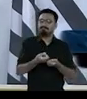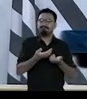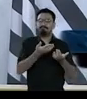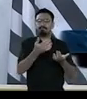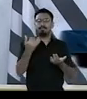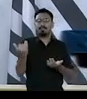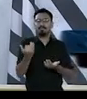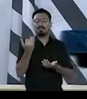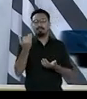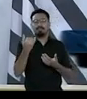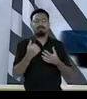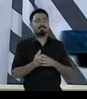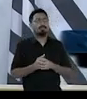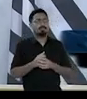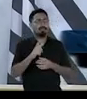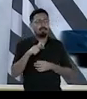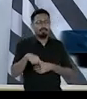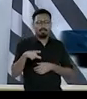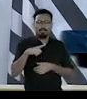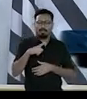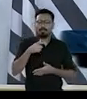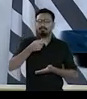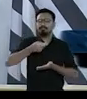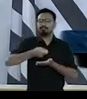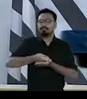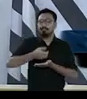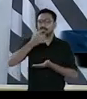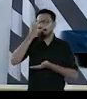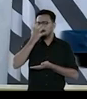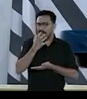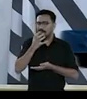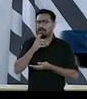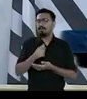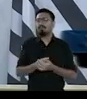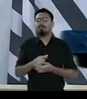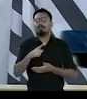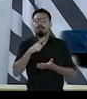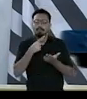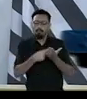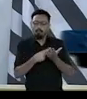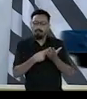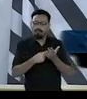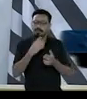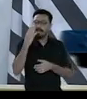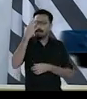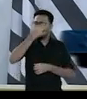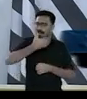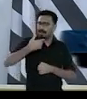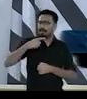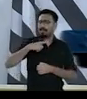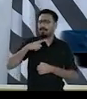homem íntegro, de palavra, de compromisso, de caráter,